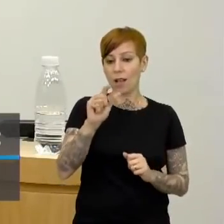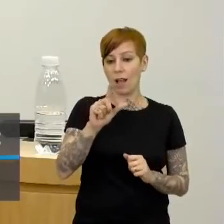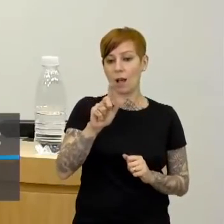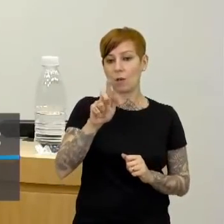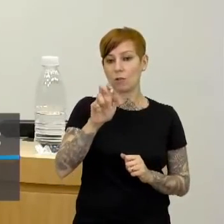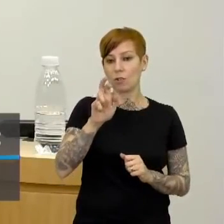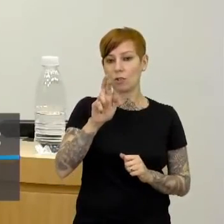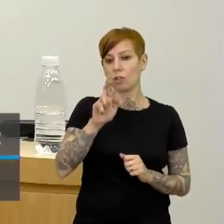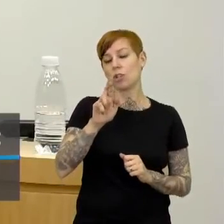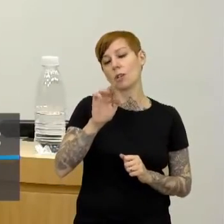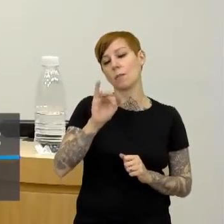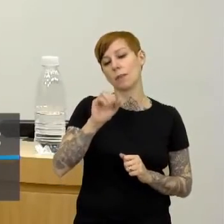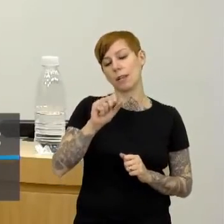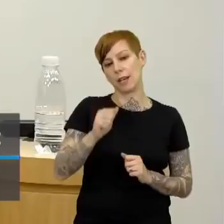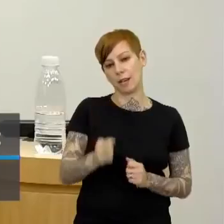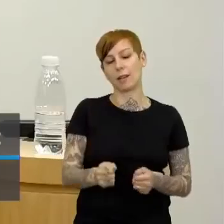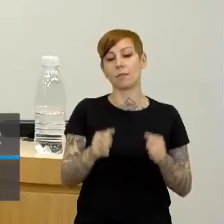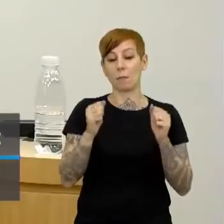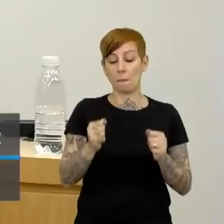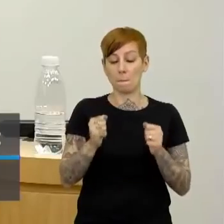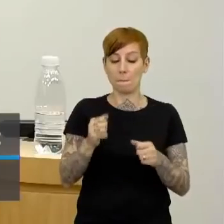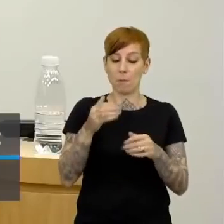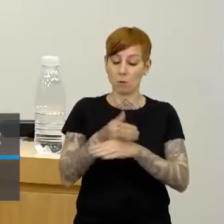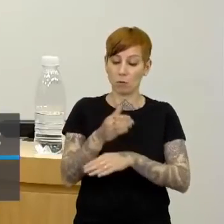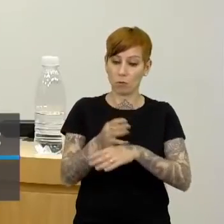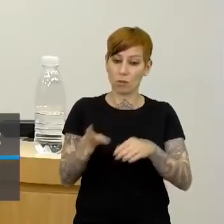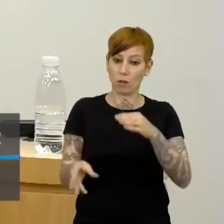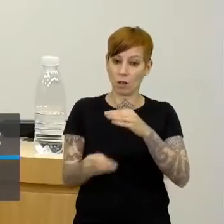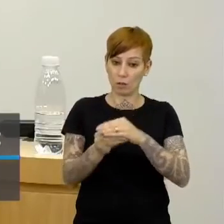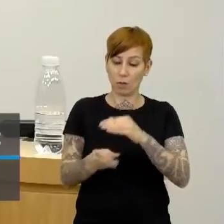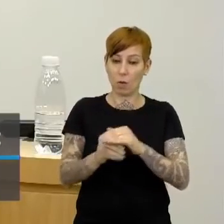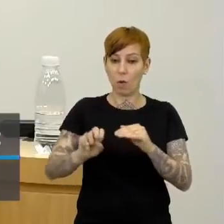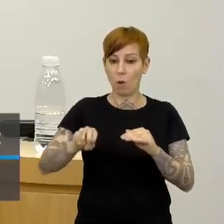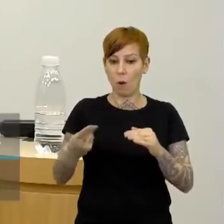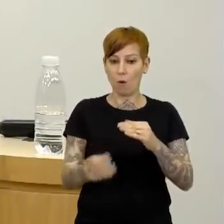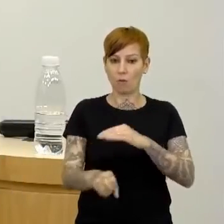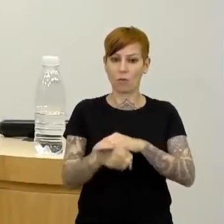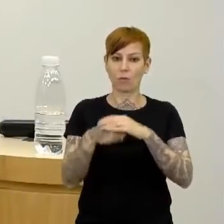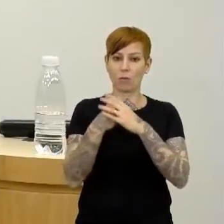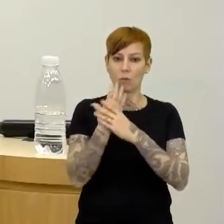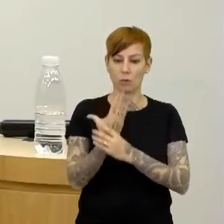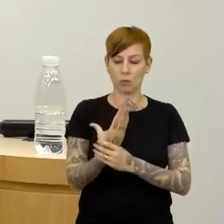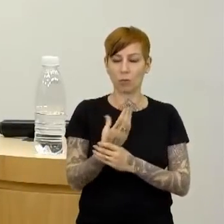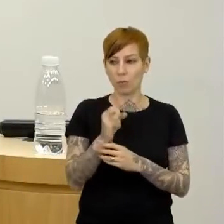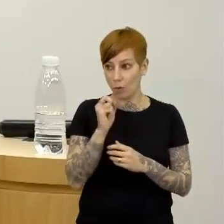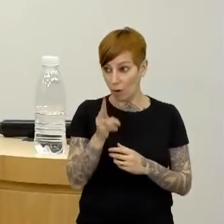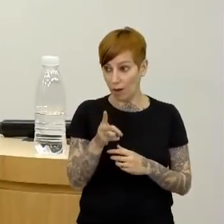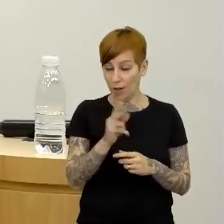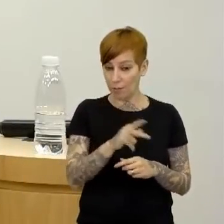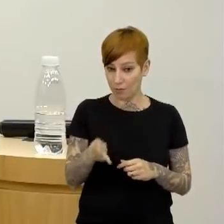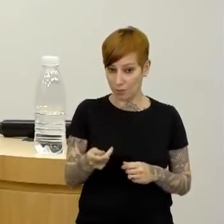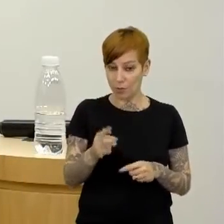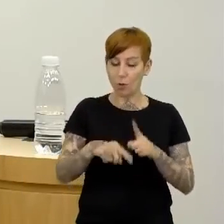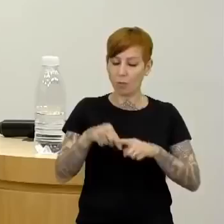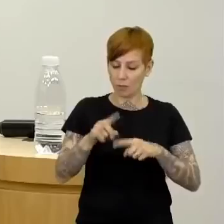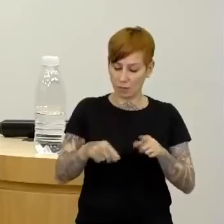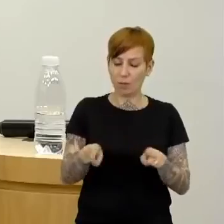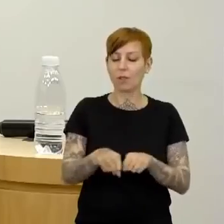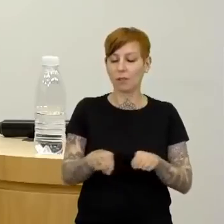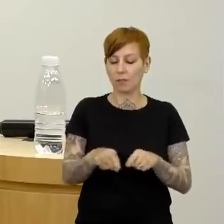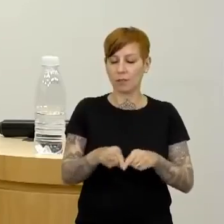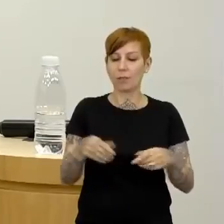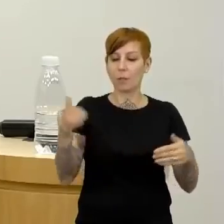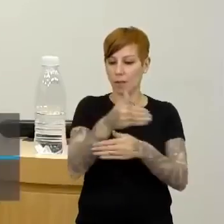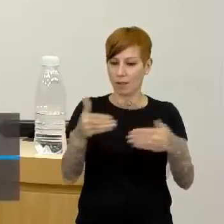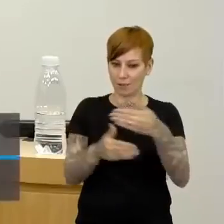entrar no no repositório ou acessar o YouTube que vocês vão ter essa aula e gravata tá bom tá bom professor o material também tá lá o PowerPoint